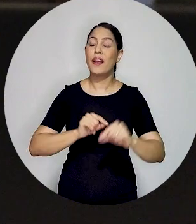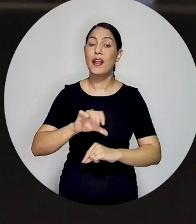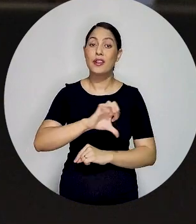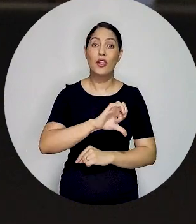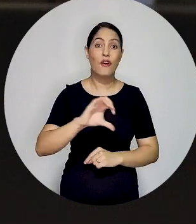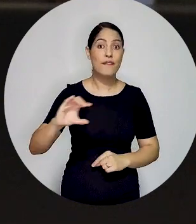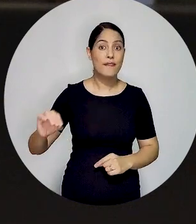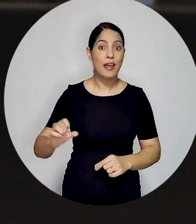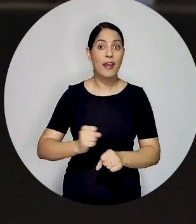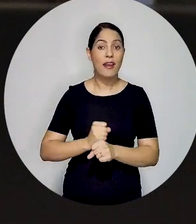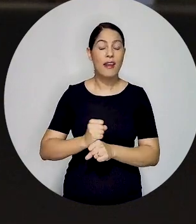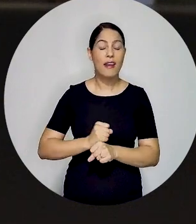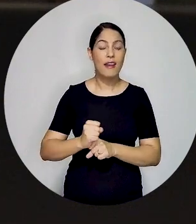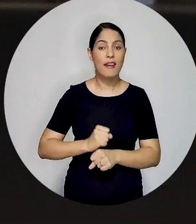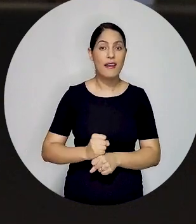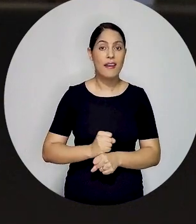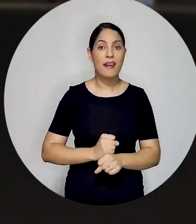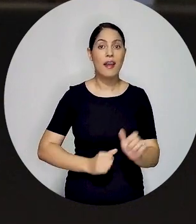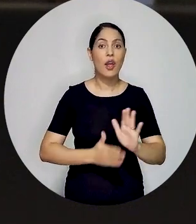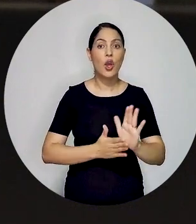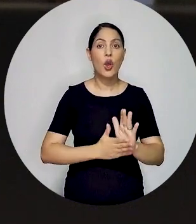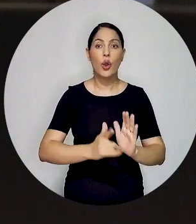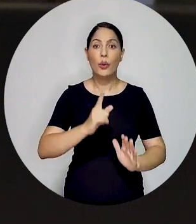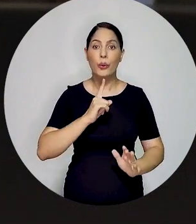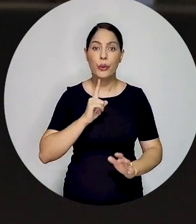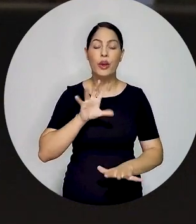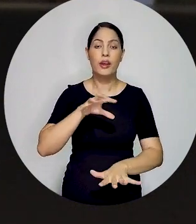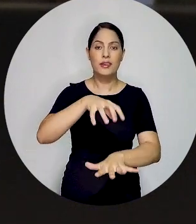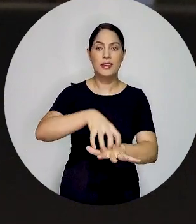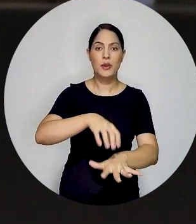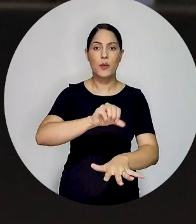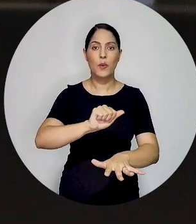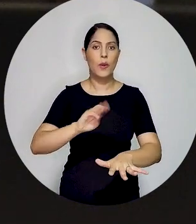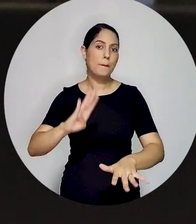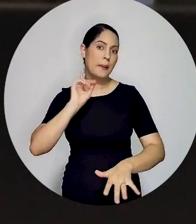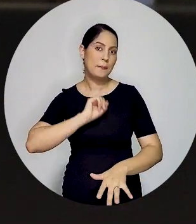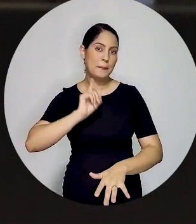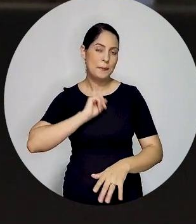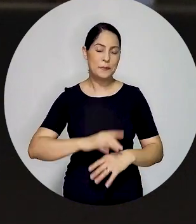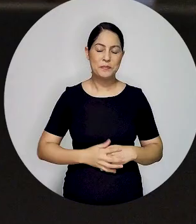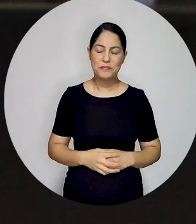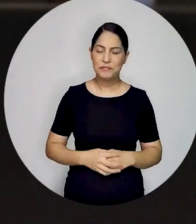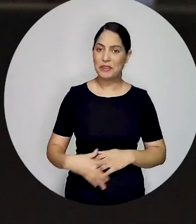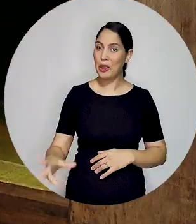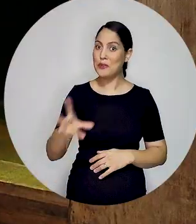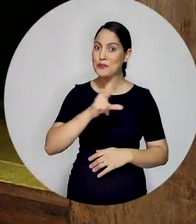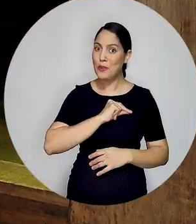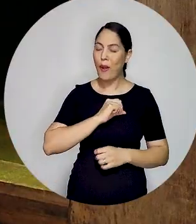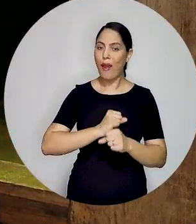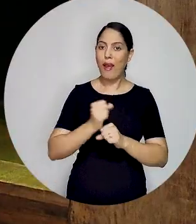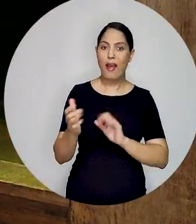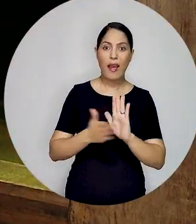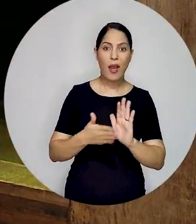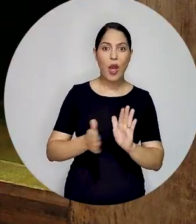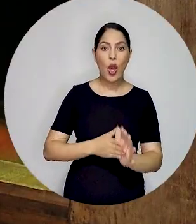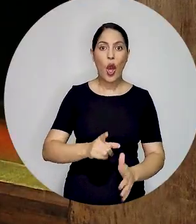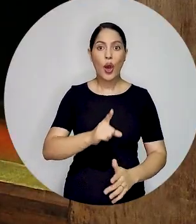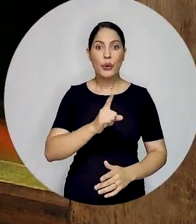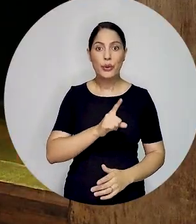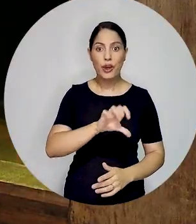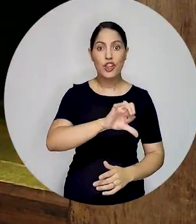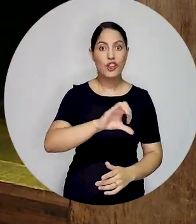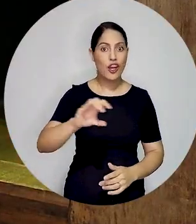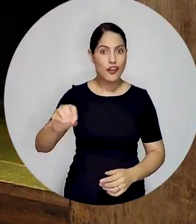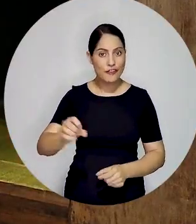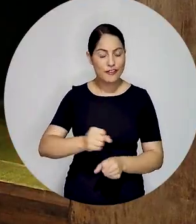2023. A solenidade também celebrou os 90 anos de aniversário da Seccional Mineira. Acompanhe. Encontrar a advocacia mineira